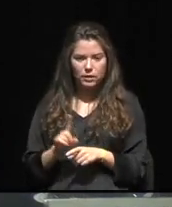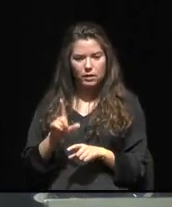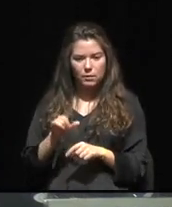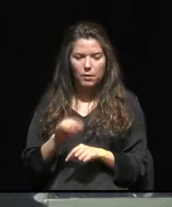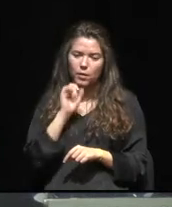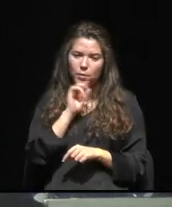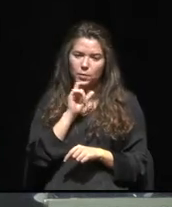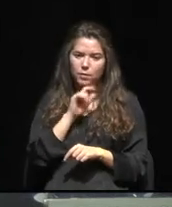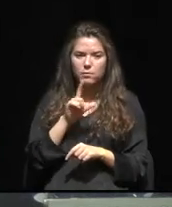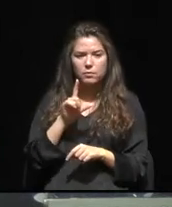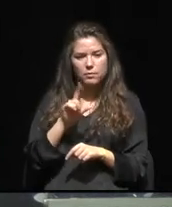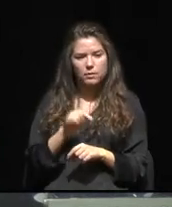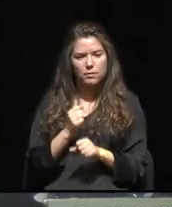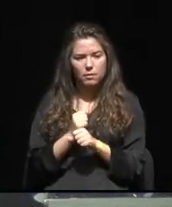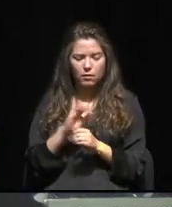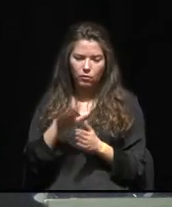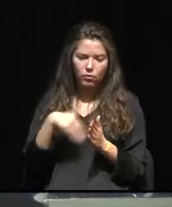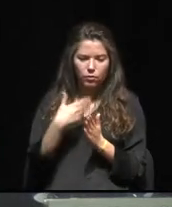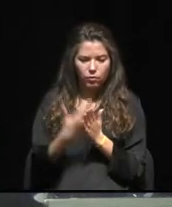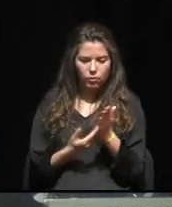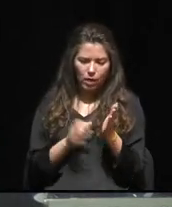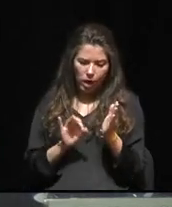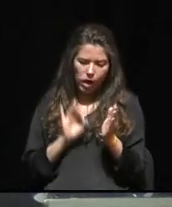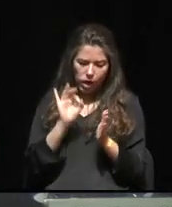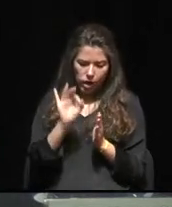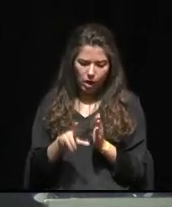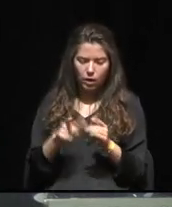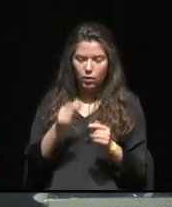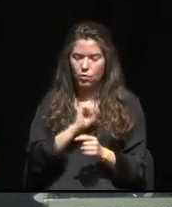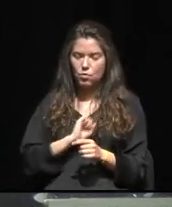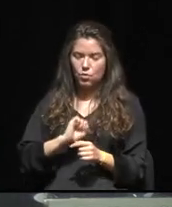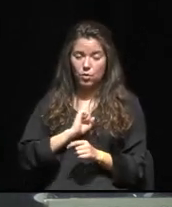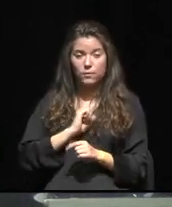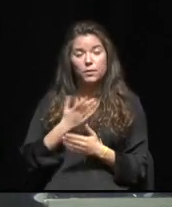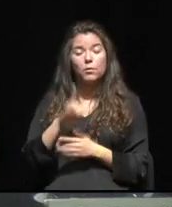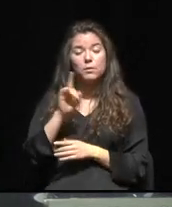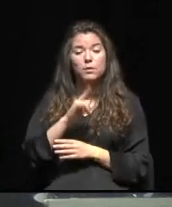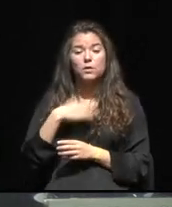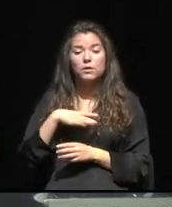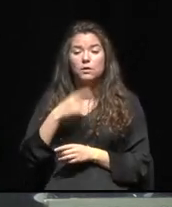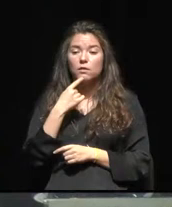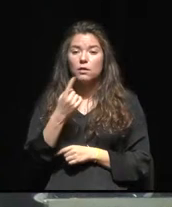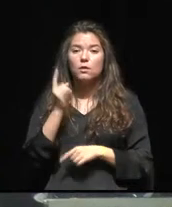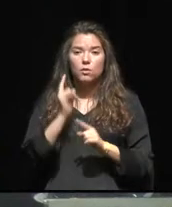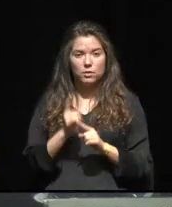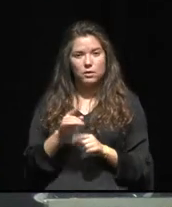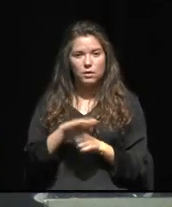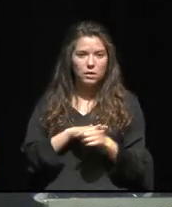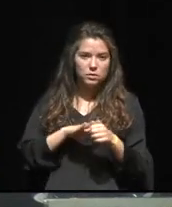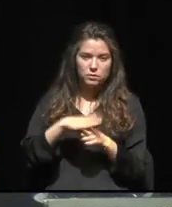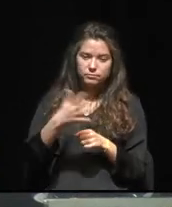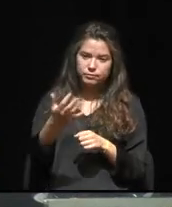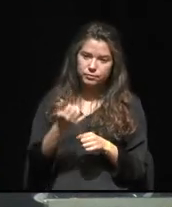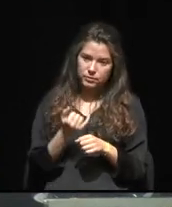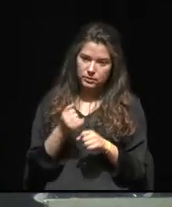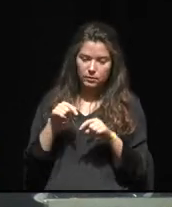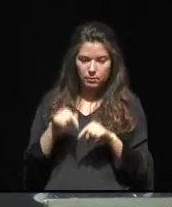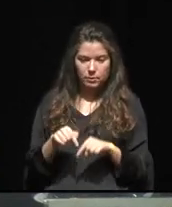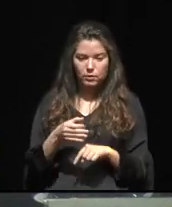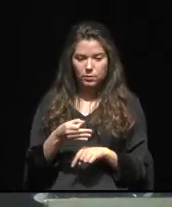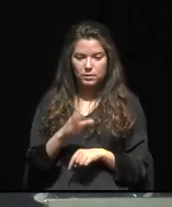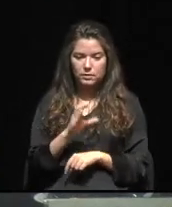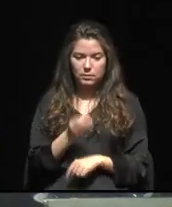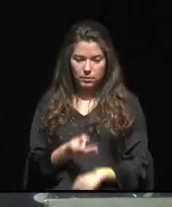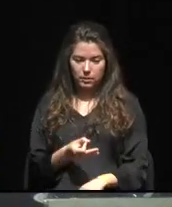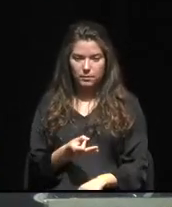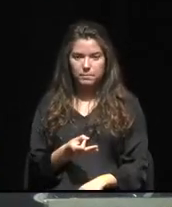e no seu conteúdo e dar o nosso contributo eu queria em primeiro lugar dizer o seguinte a situação que é aqui trazida pelo partido comunista